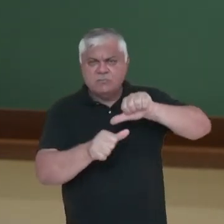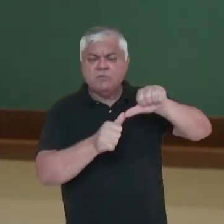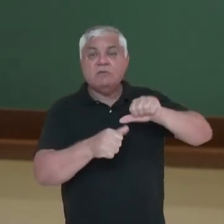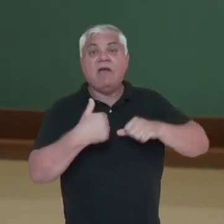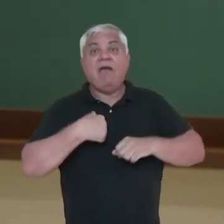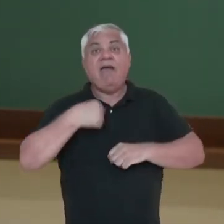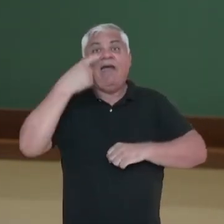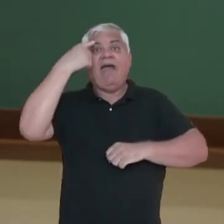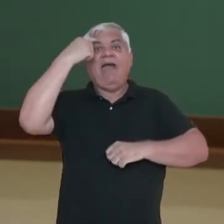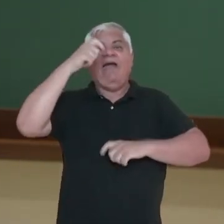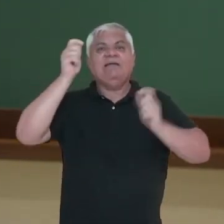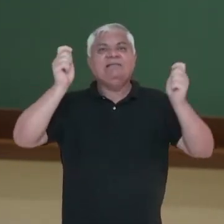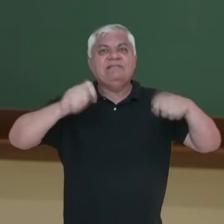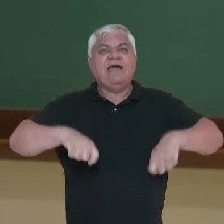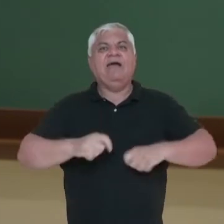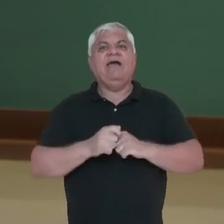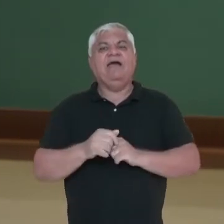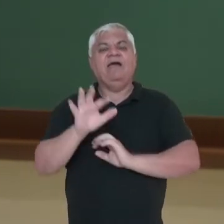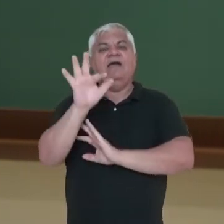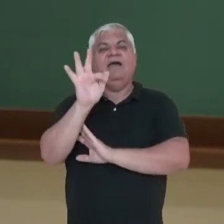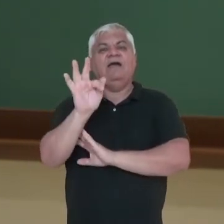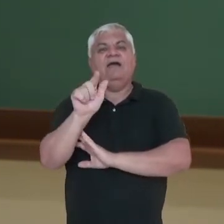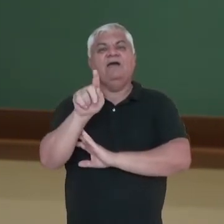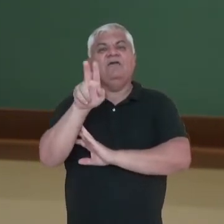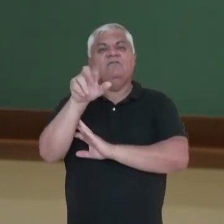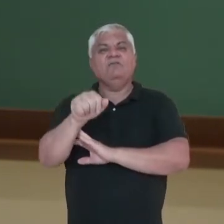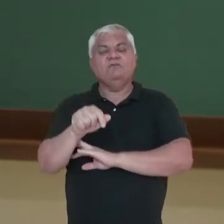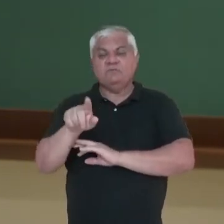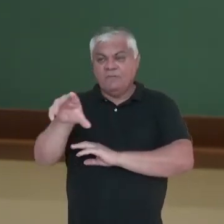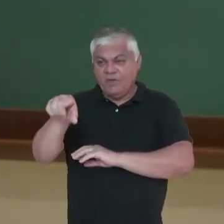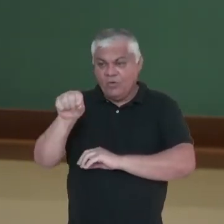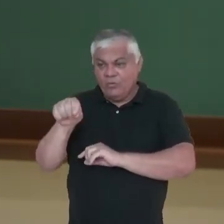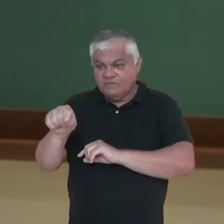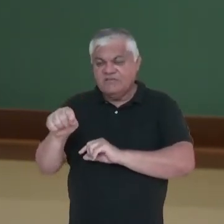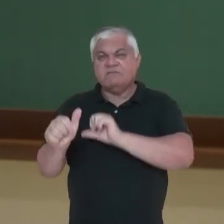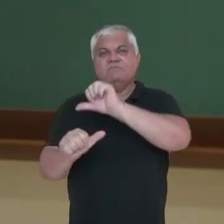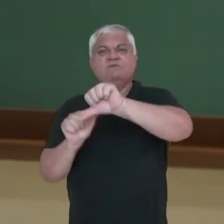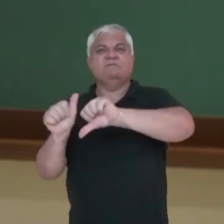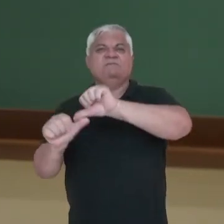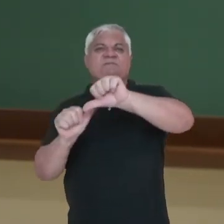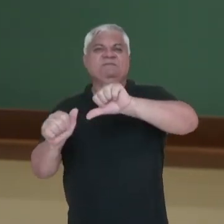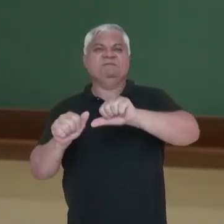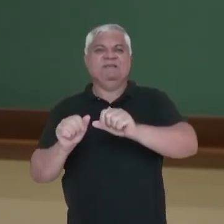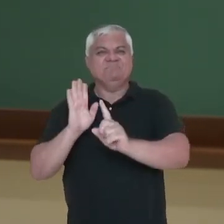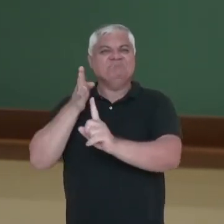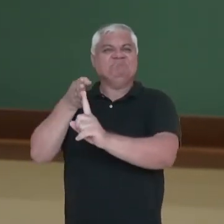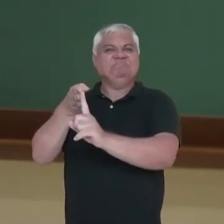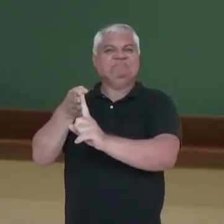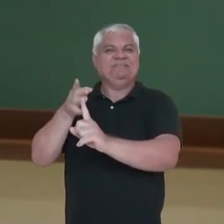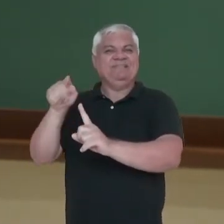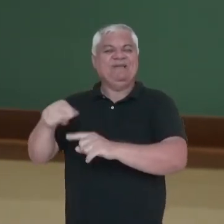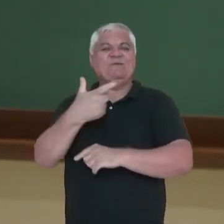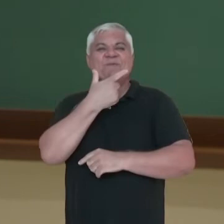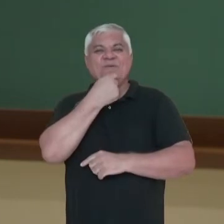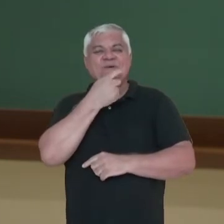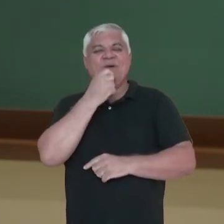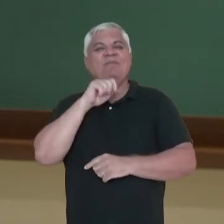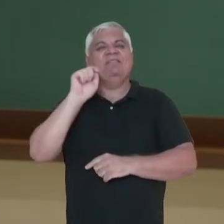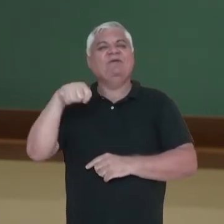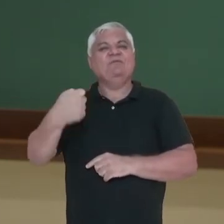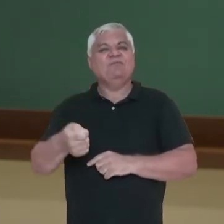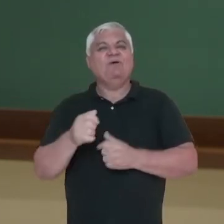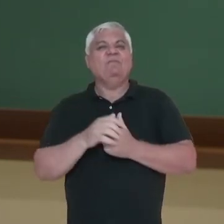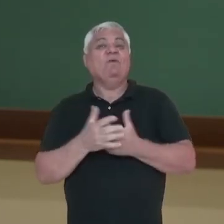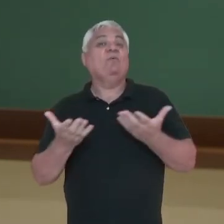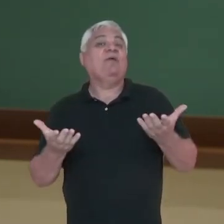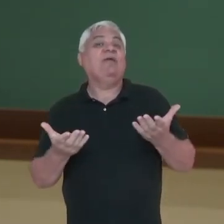essa ideia é fertilizado pelo fluxo pegou um jeito colocar uma ideia em cima disso então a obra de arte sua ideia e o Henrique engano entendeu o nome para